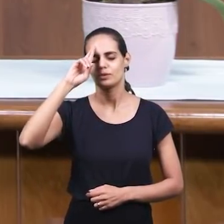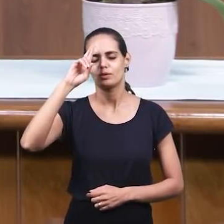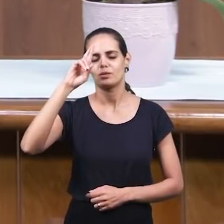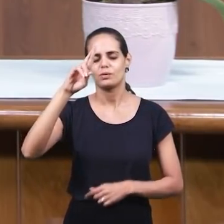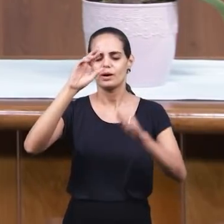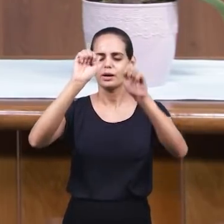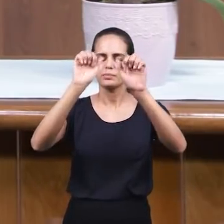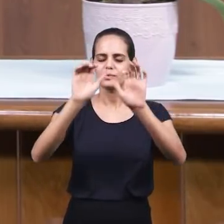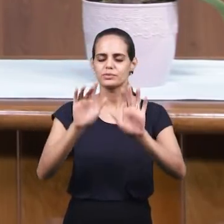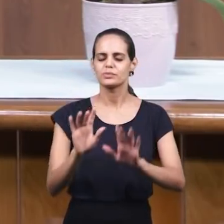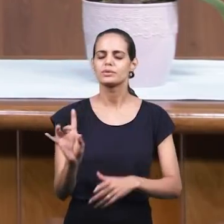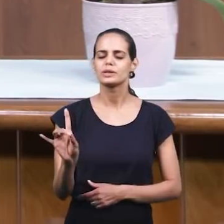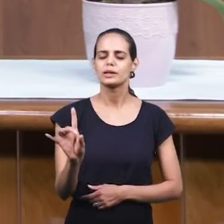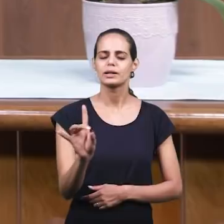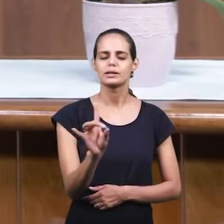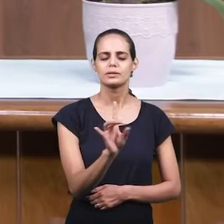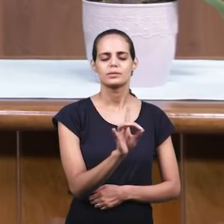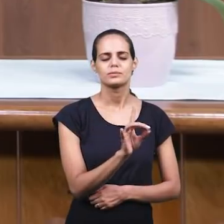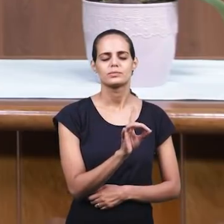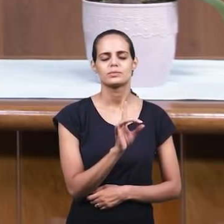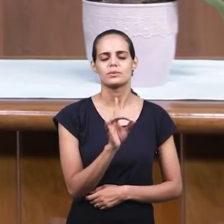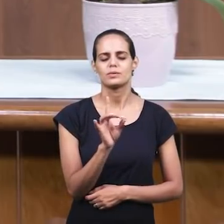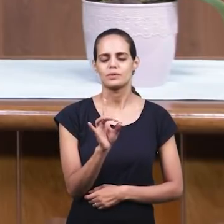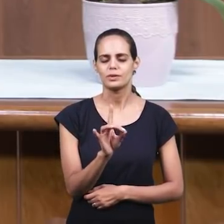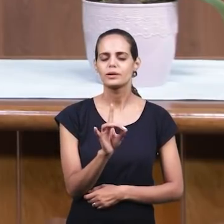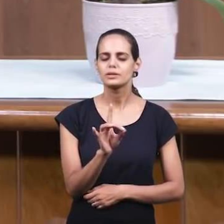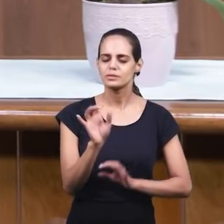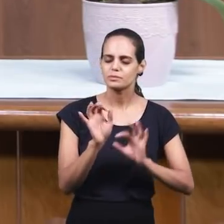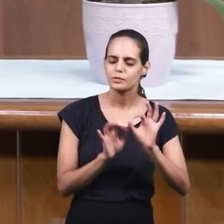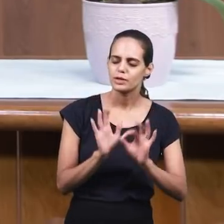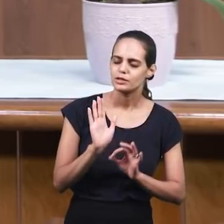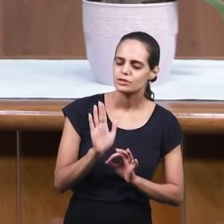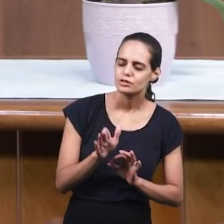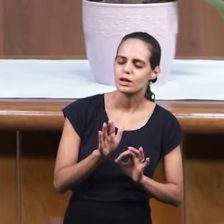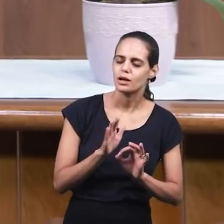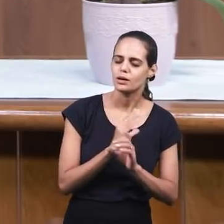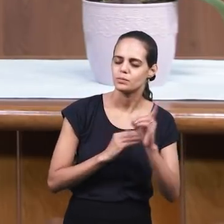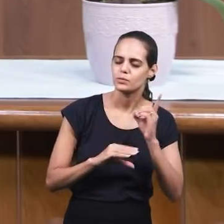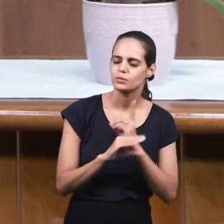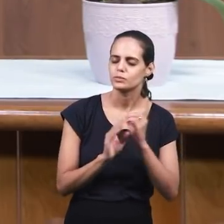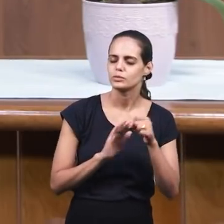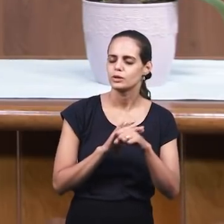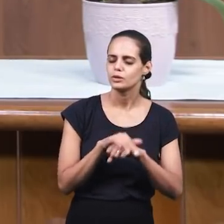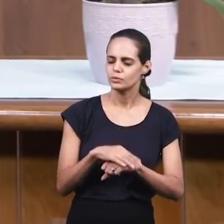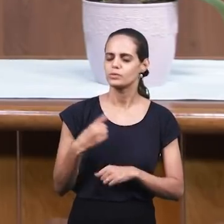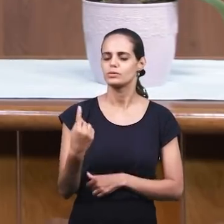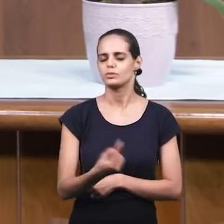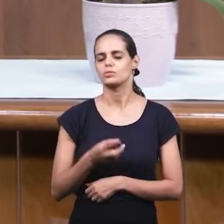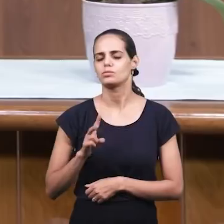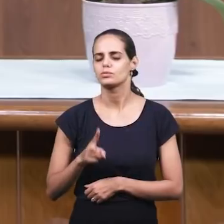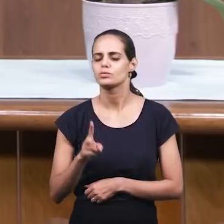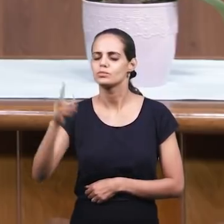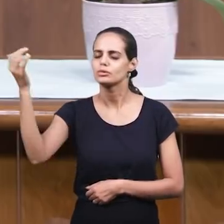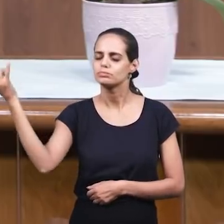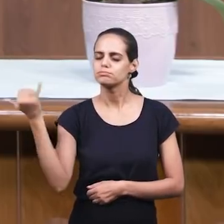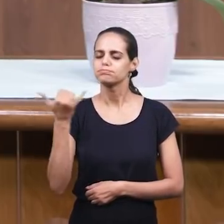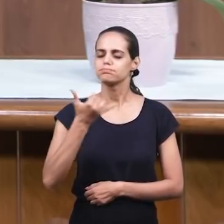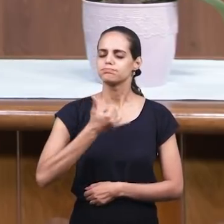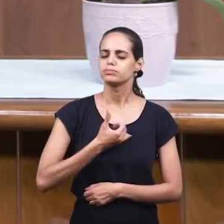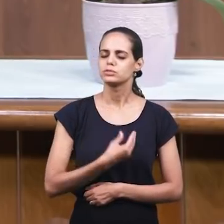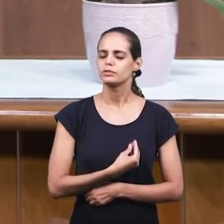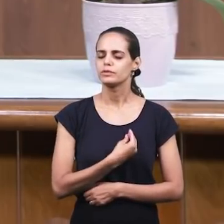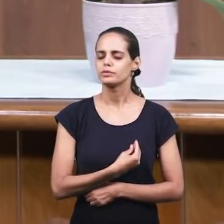abençoes a cada um de nós, nos despeças, nos prepares para o culto da noite, Senhor Deus, e que continuemos ouvindo a Tua voz, vivendo